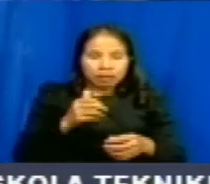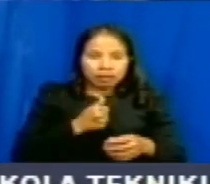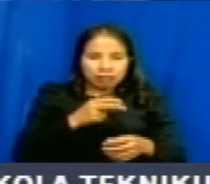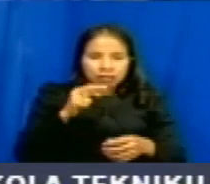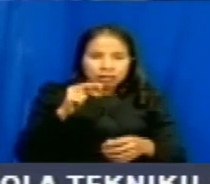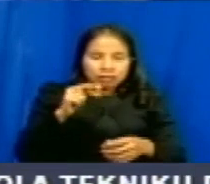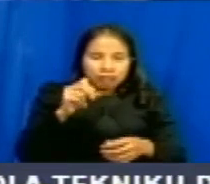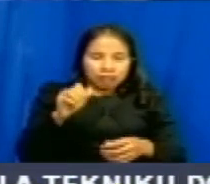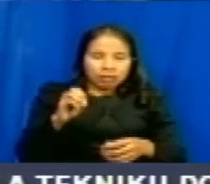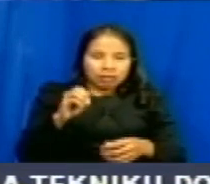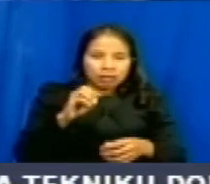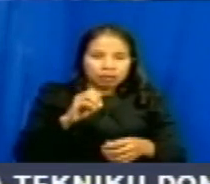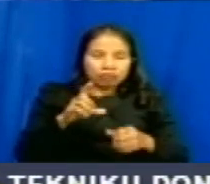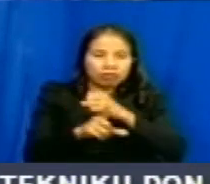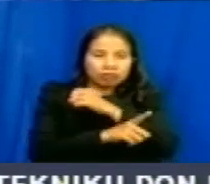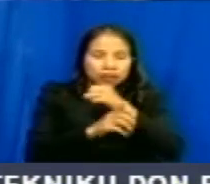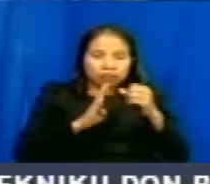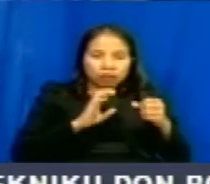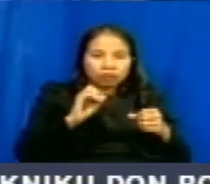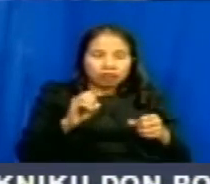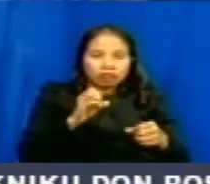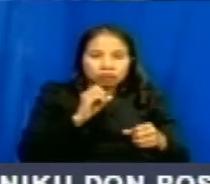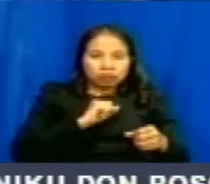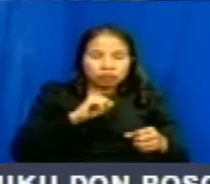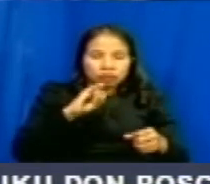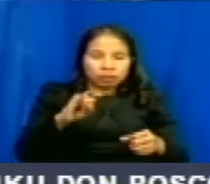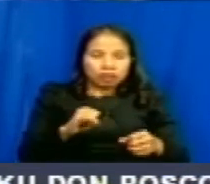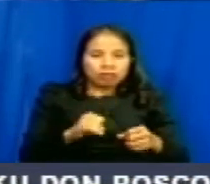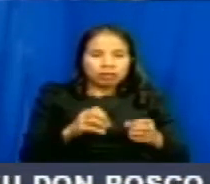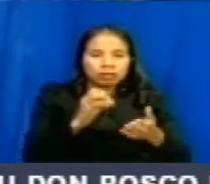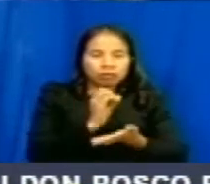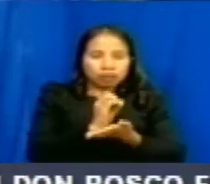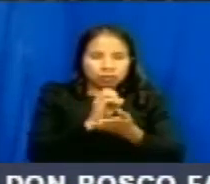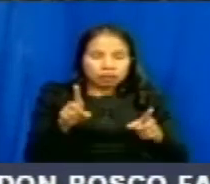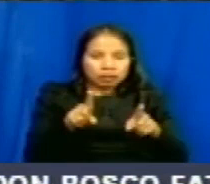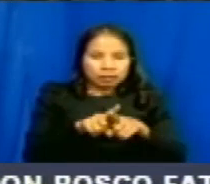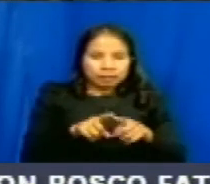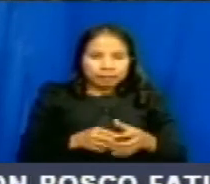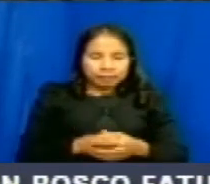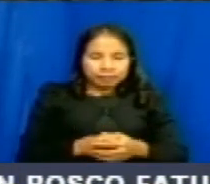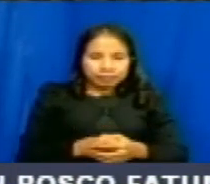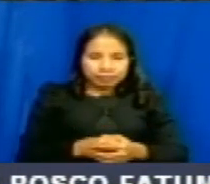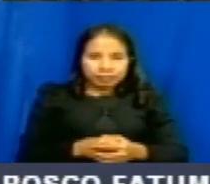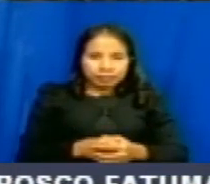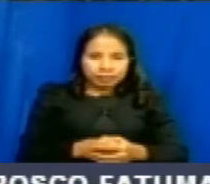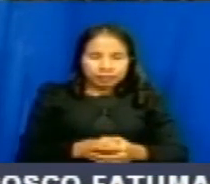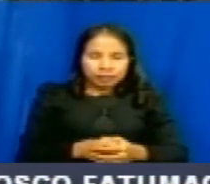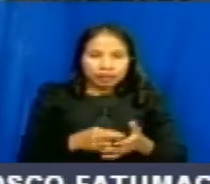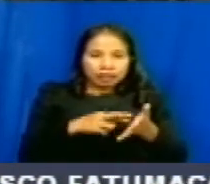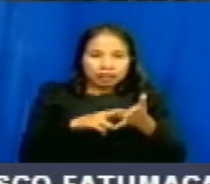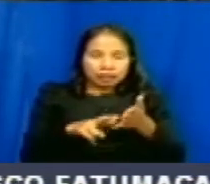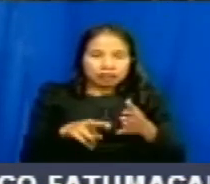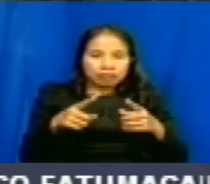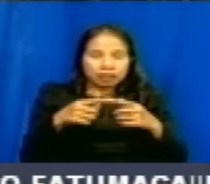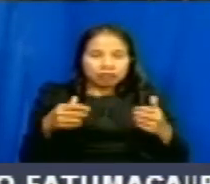Lixá, Bobonaro Suai, Noé Cusi, Anessan Tenic, Senhor Ernesto Fernandes Dudu. Entretanto, registração